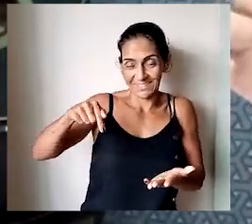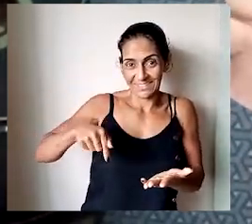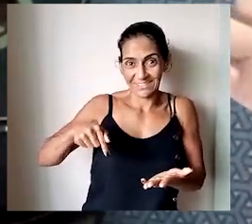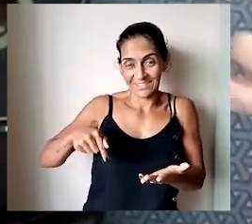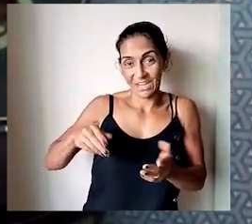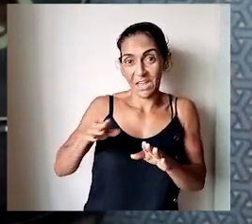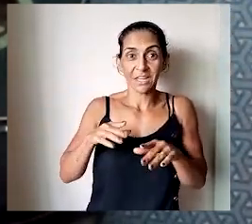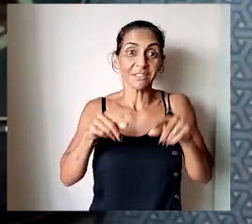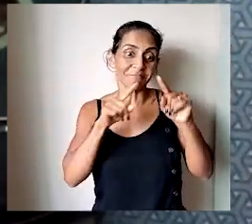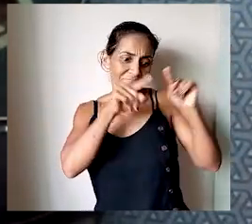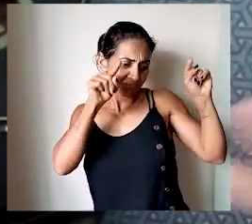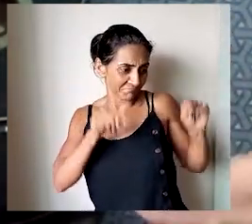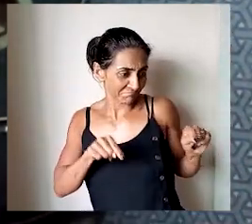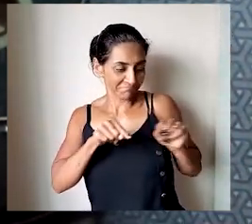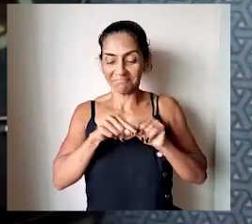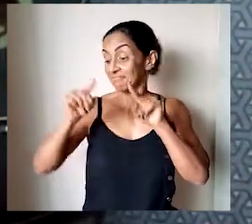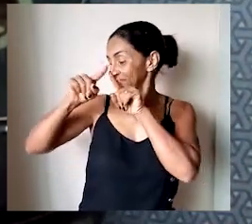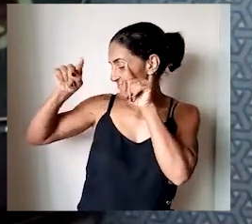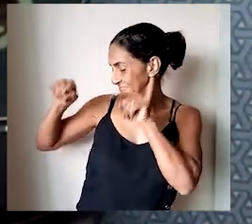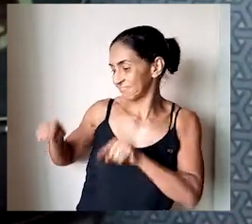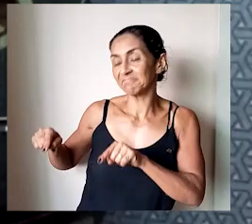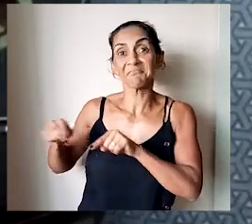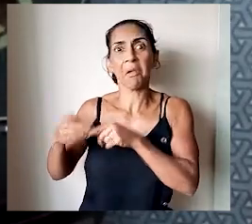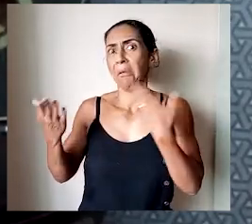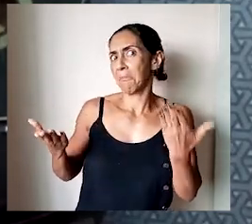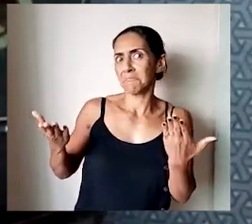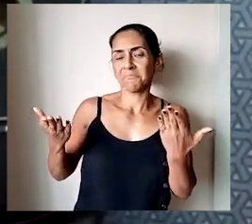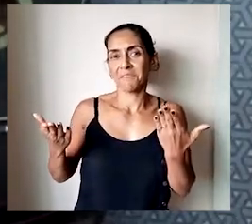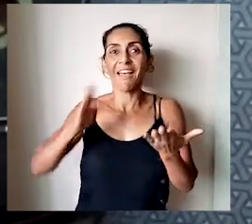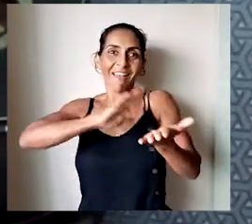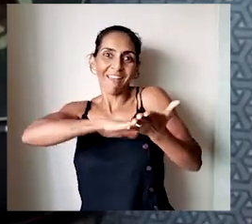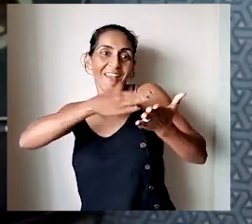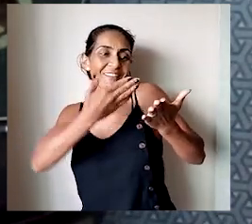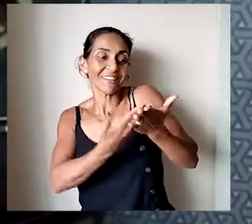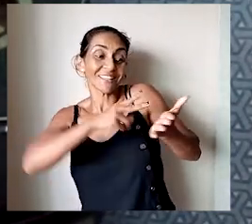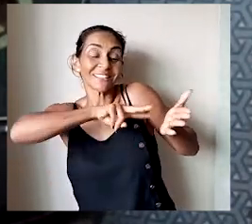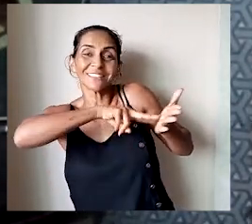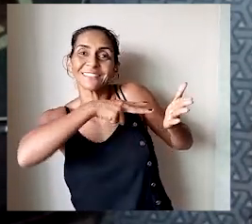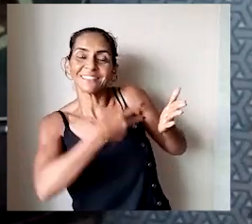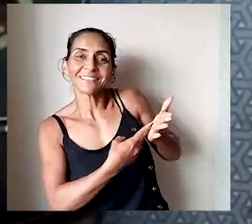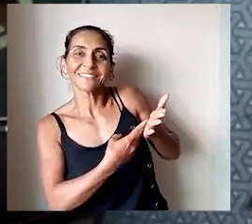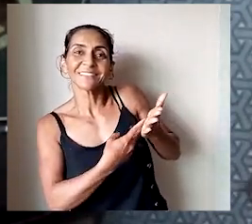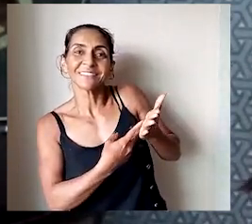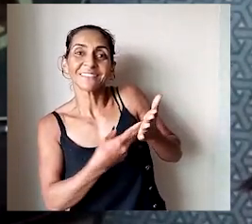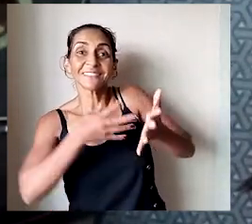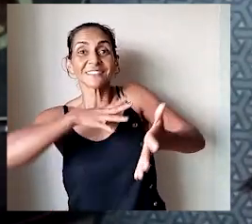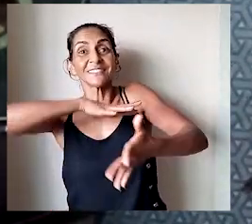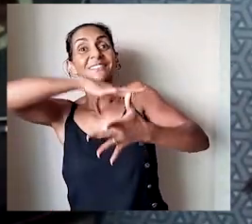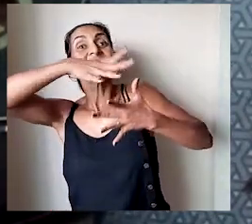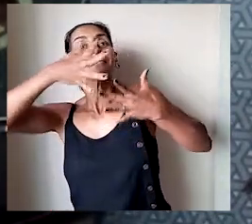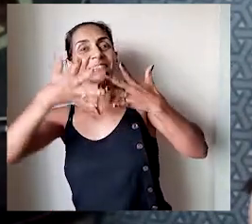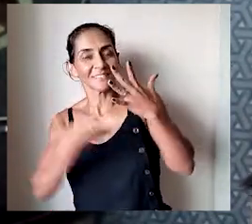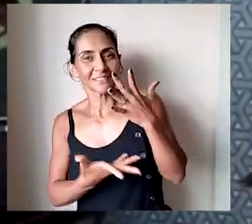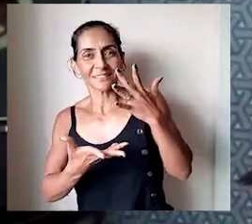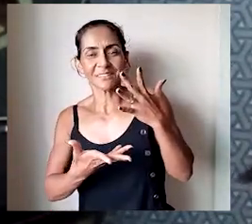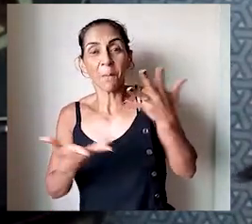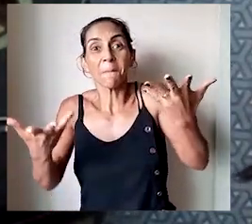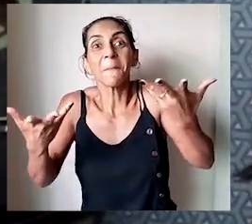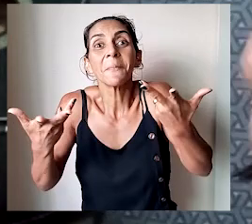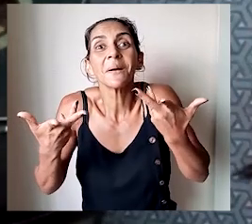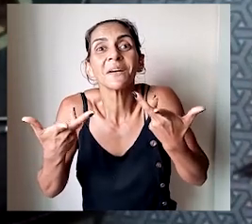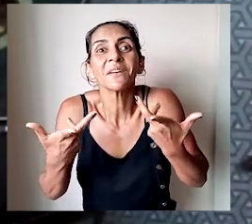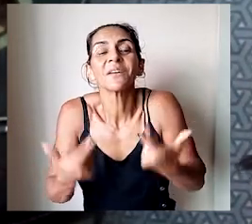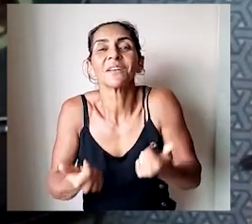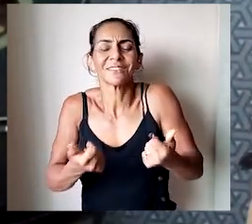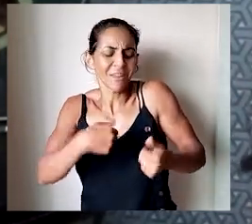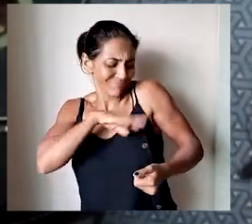ser aqui ou se vai ser aqui, mas já tá rolando aí, que é a tradução para a língua de sinais, que foi algo assim que eu achei